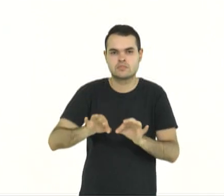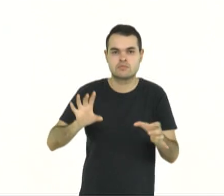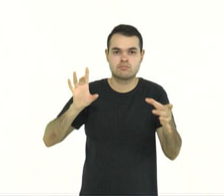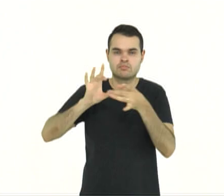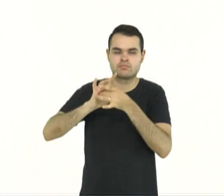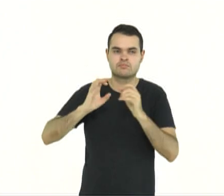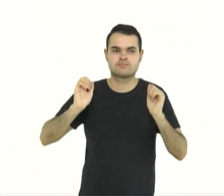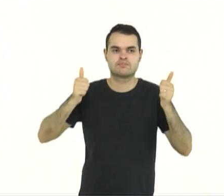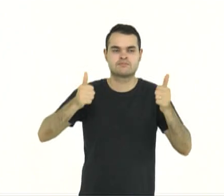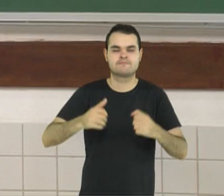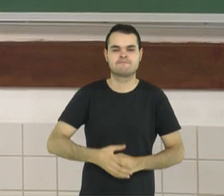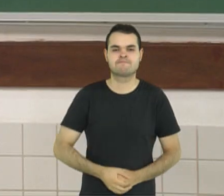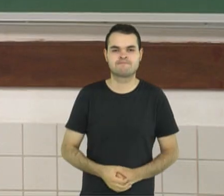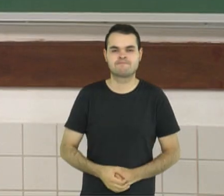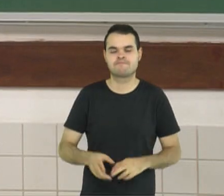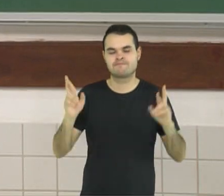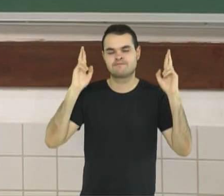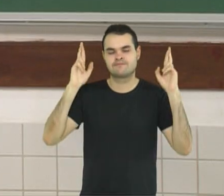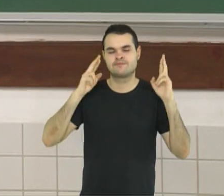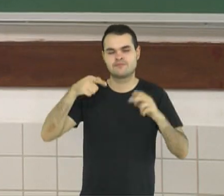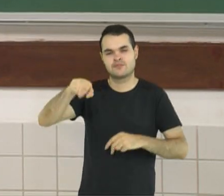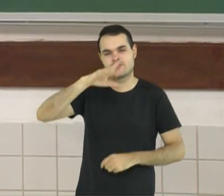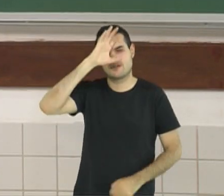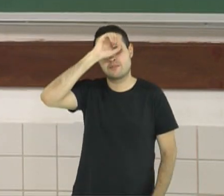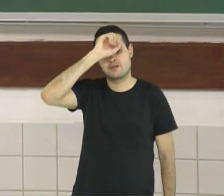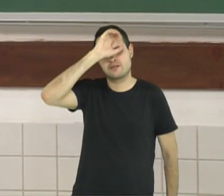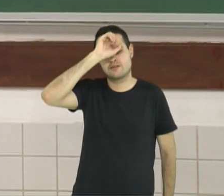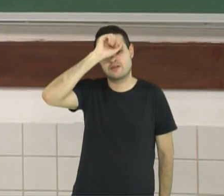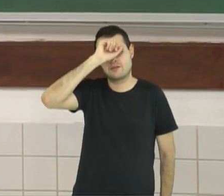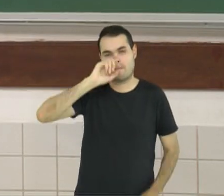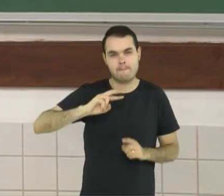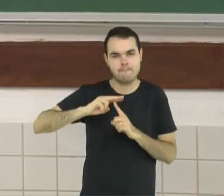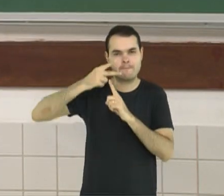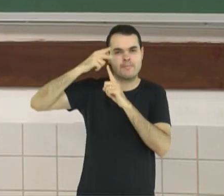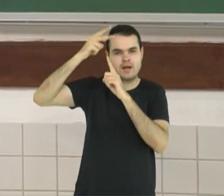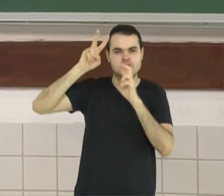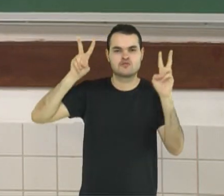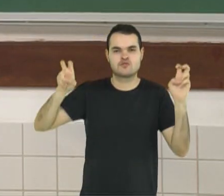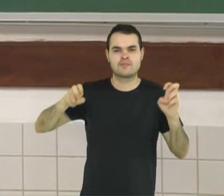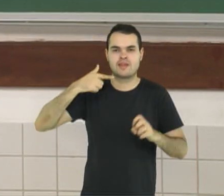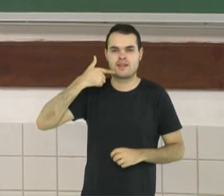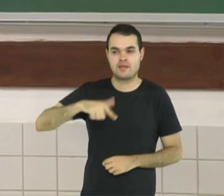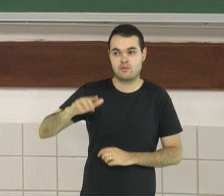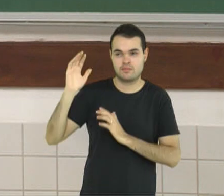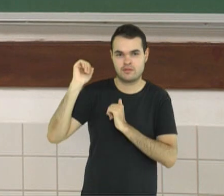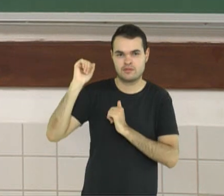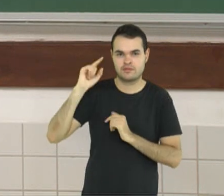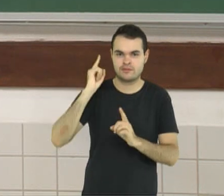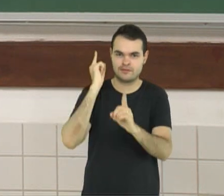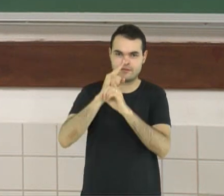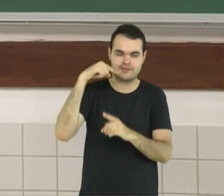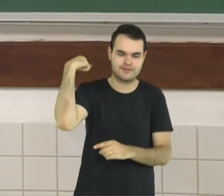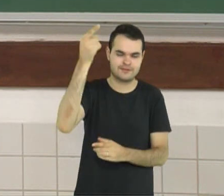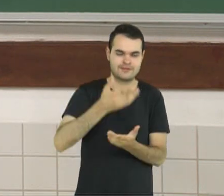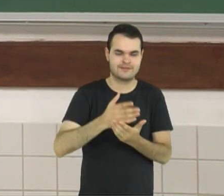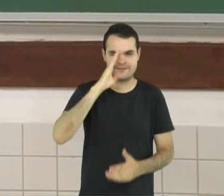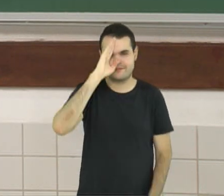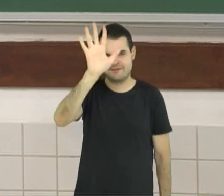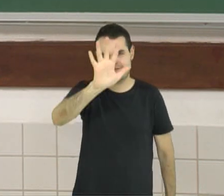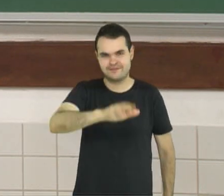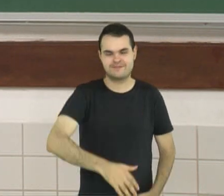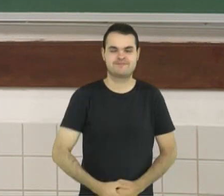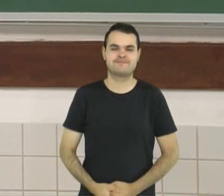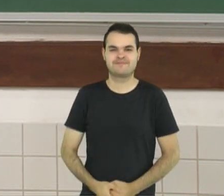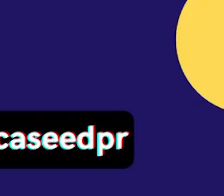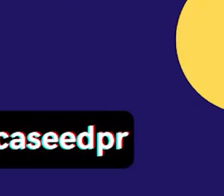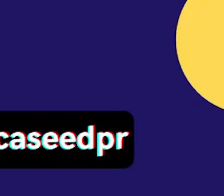temática. Espero que vocês tenham aprendido um pouquinho mais sobre a língua espanhola e nos vemos em la próxima classe. Hasta luego!